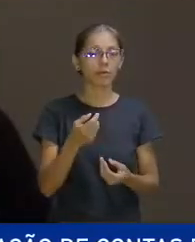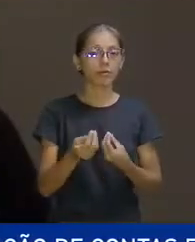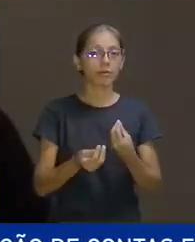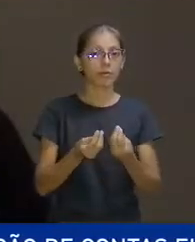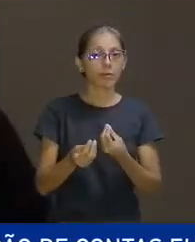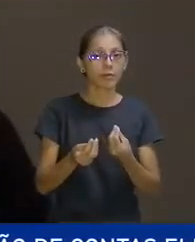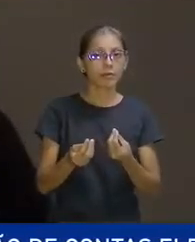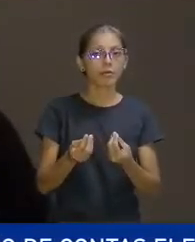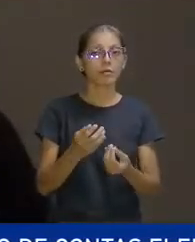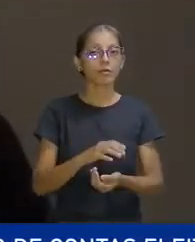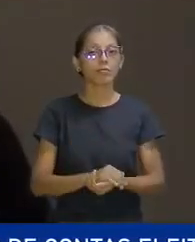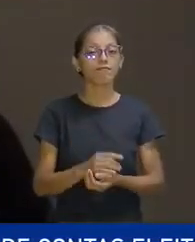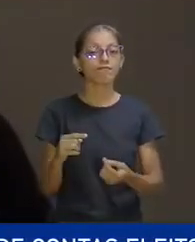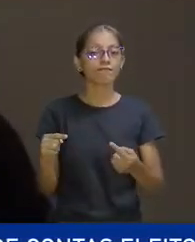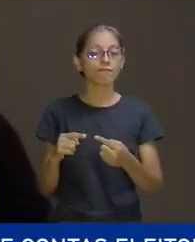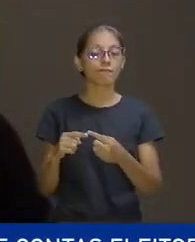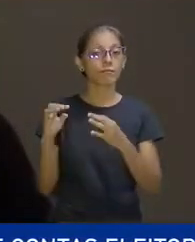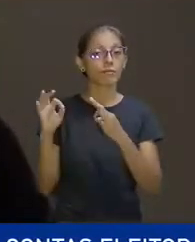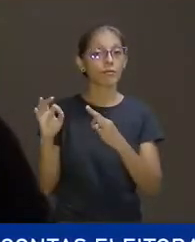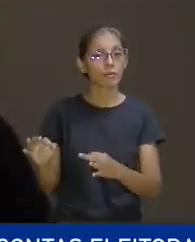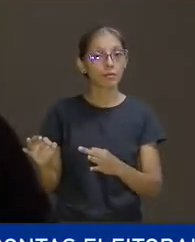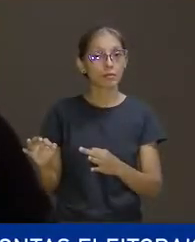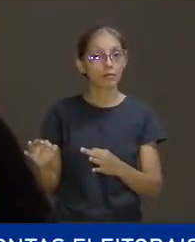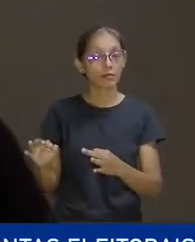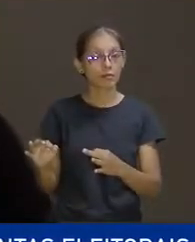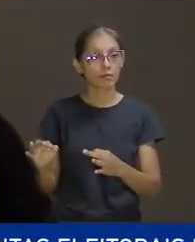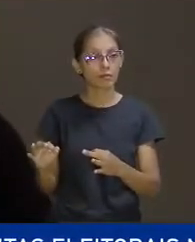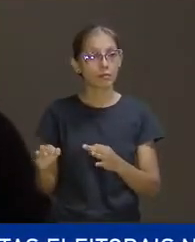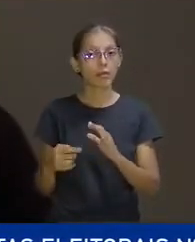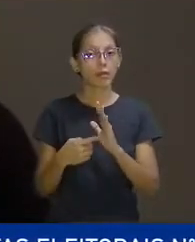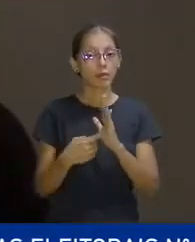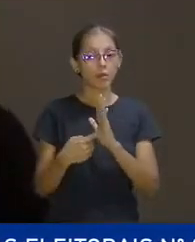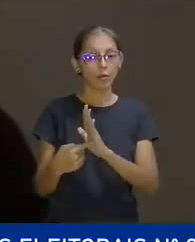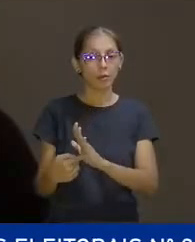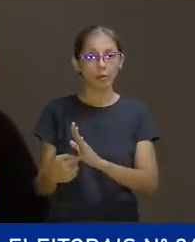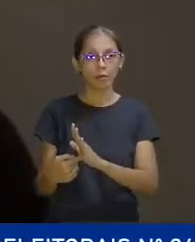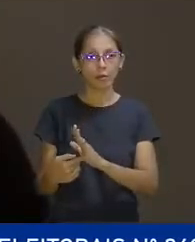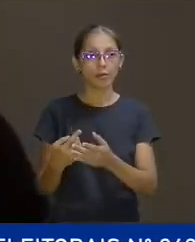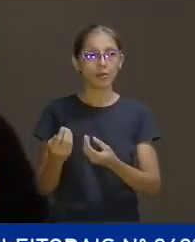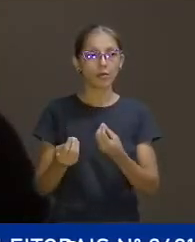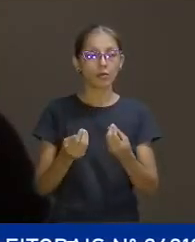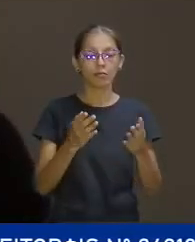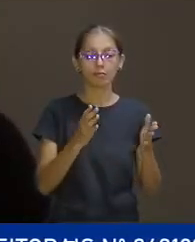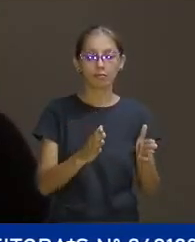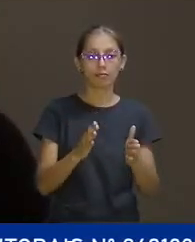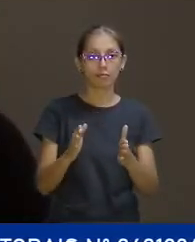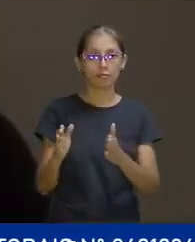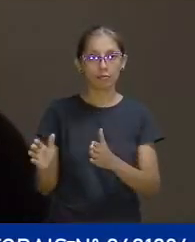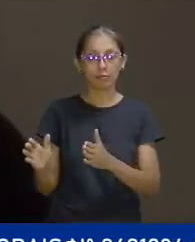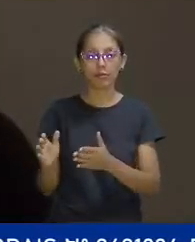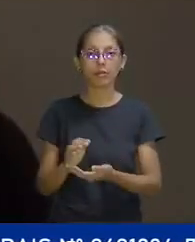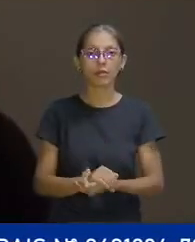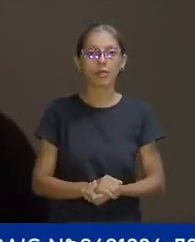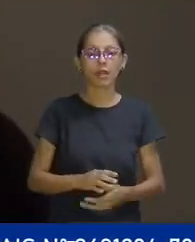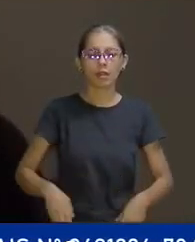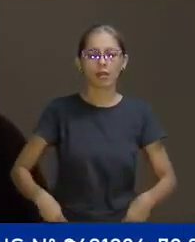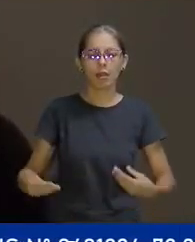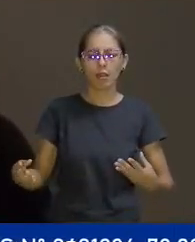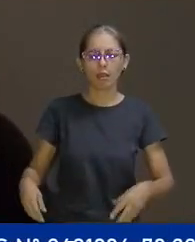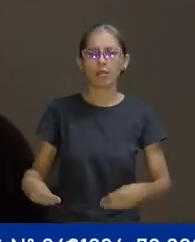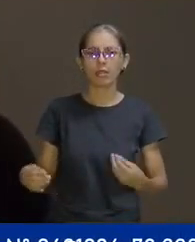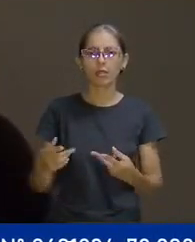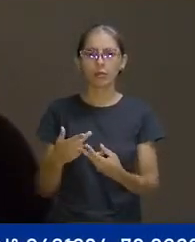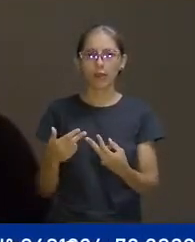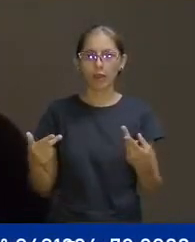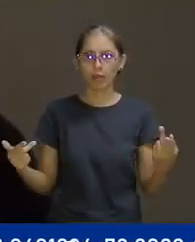ela foi taxativa, né, ao afirmar que o prestador de contas ele procedeu à devida e suficiente comprovação desses gastos que foram